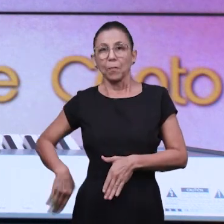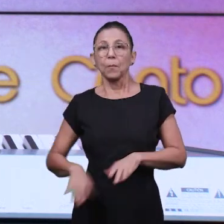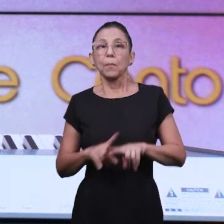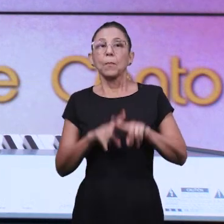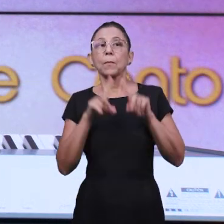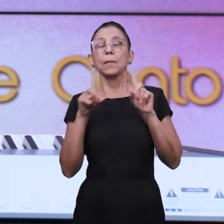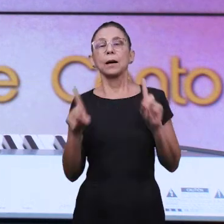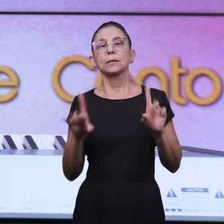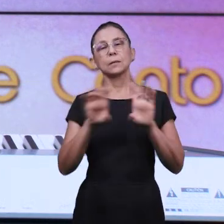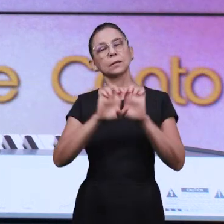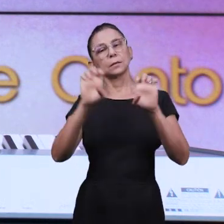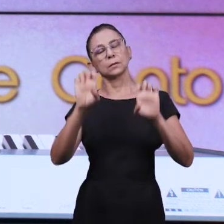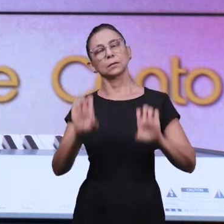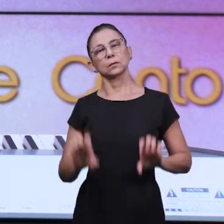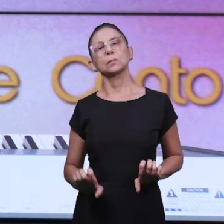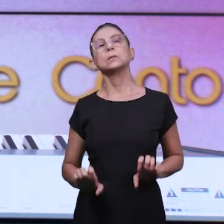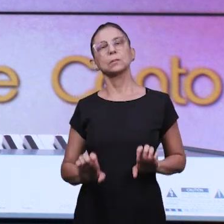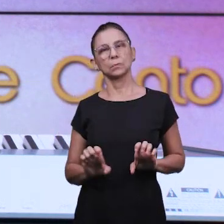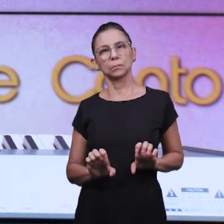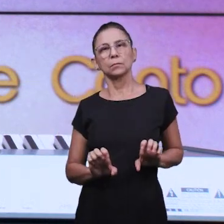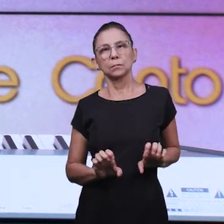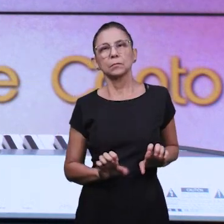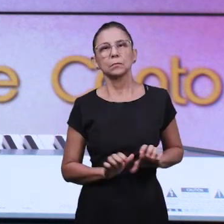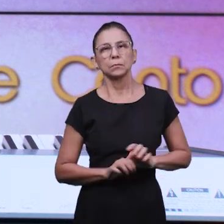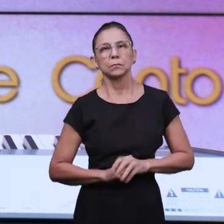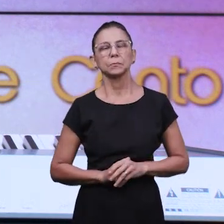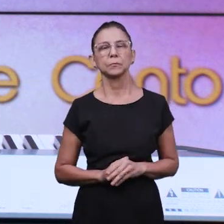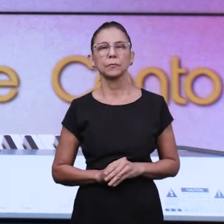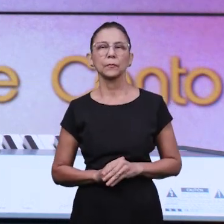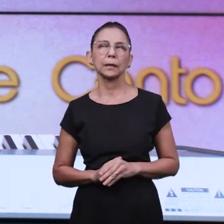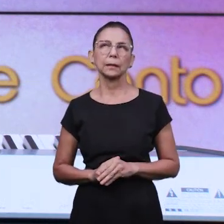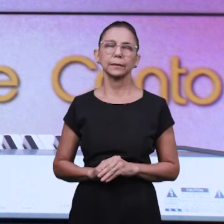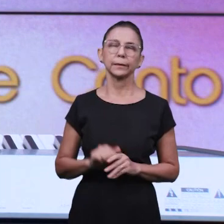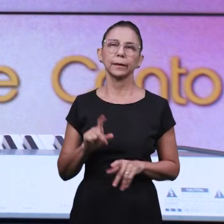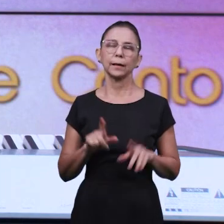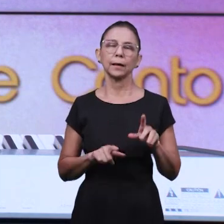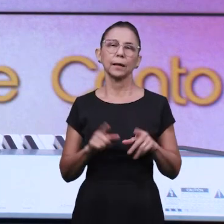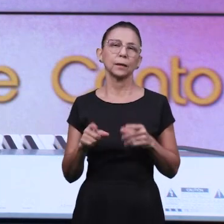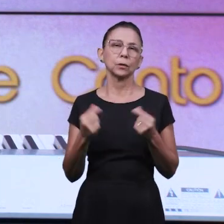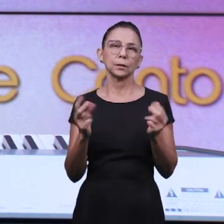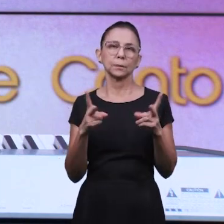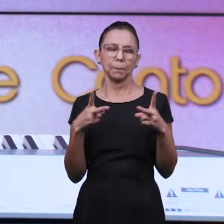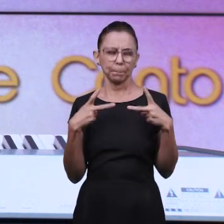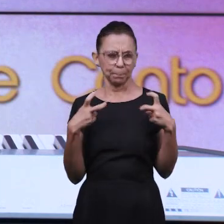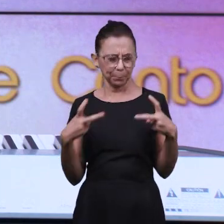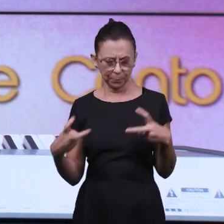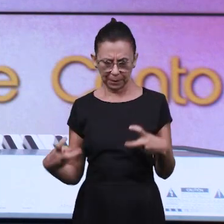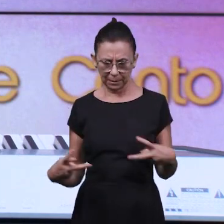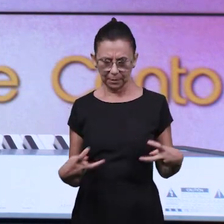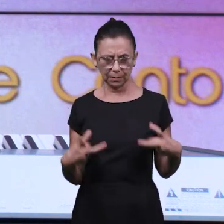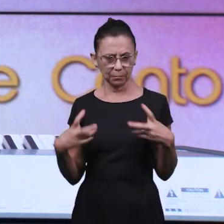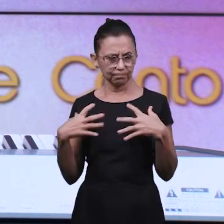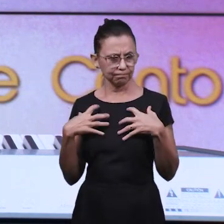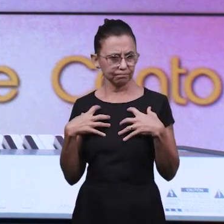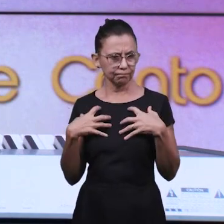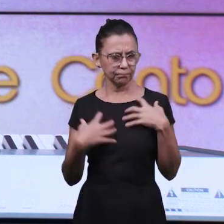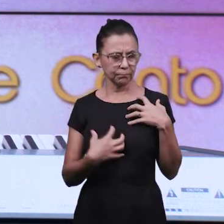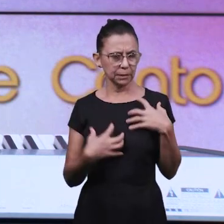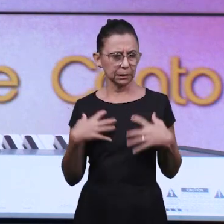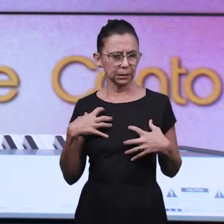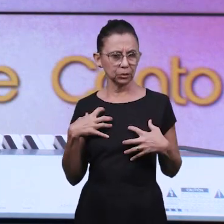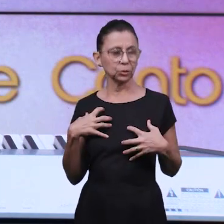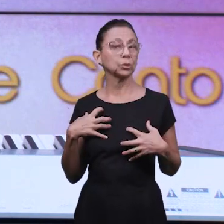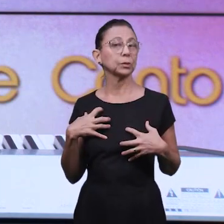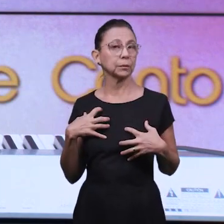momento, porém essa estrutura é a mais nítida, onde nós conseguimos perceber e visivelmente mesmo no